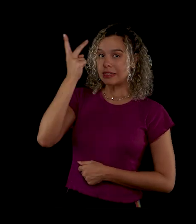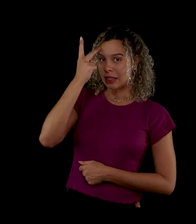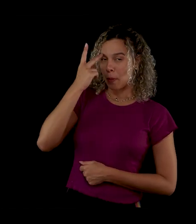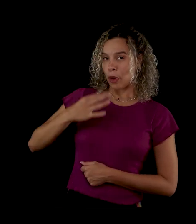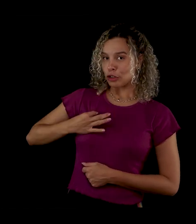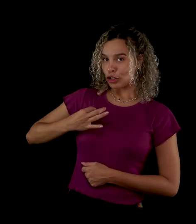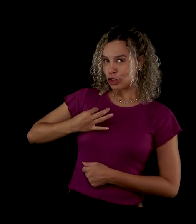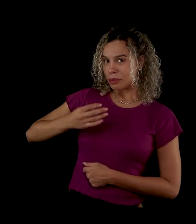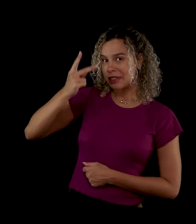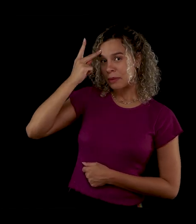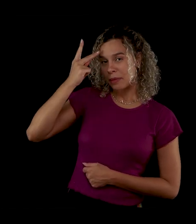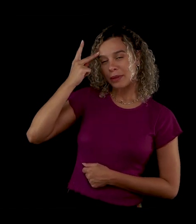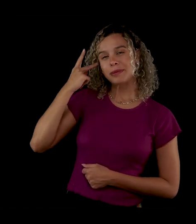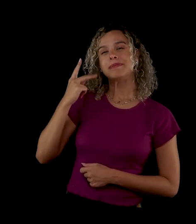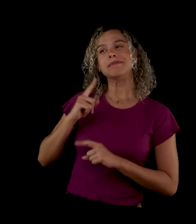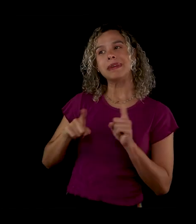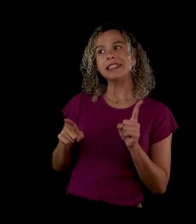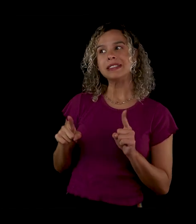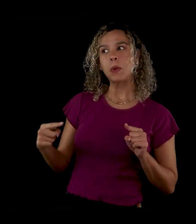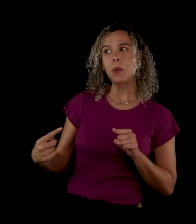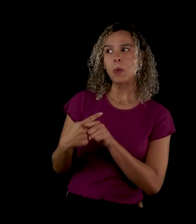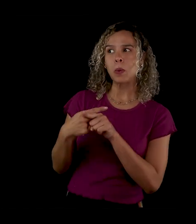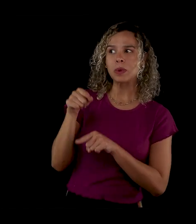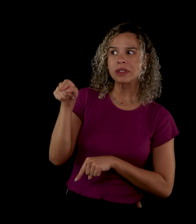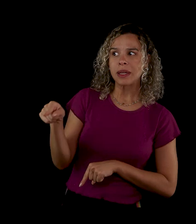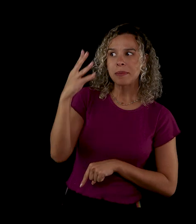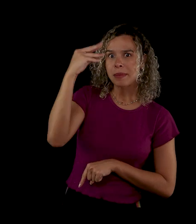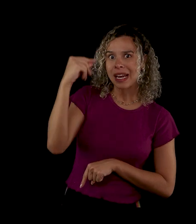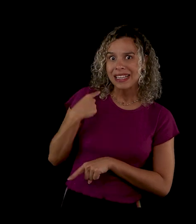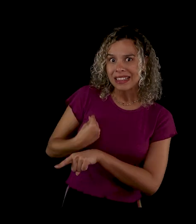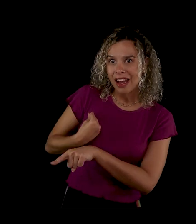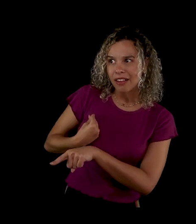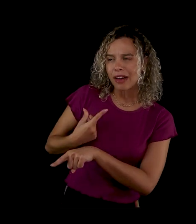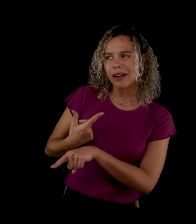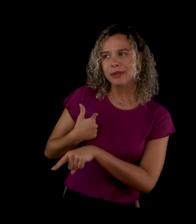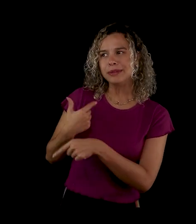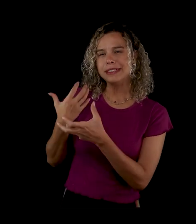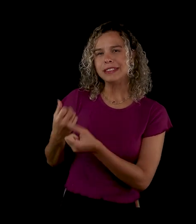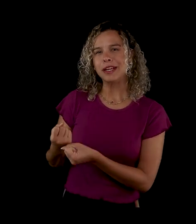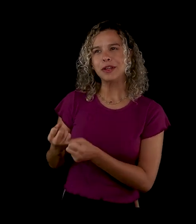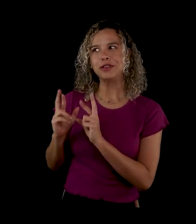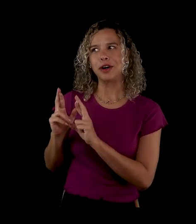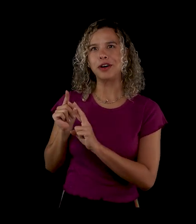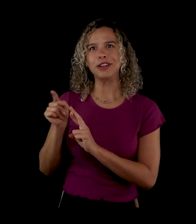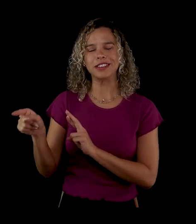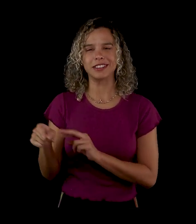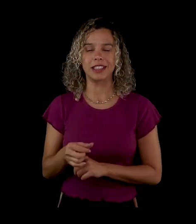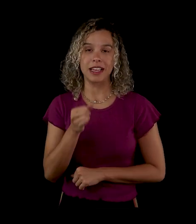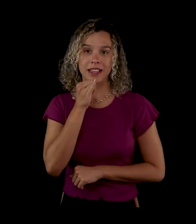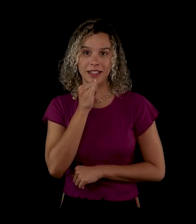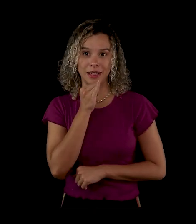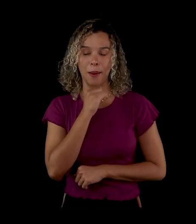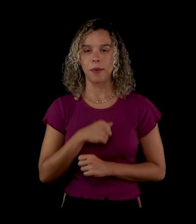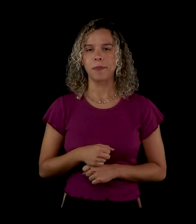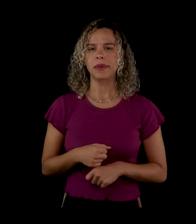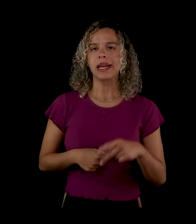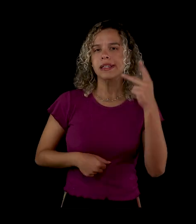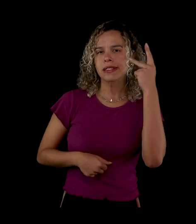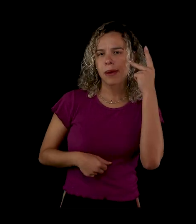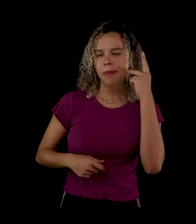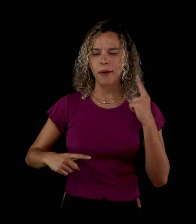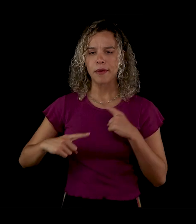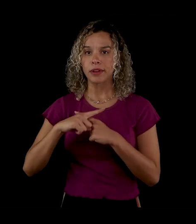São Paulino, torcia a favor do adversário. Quando eu ia aos jogos